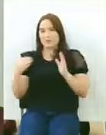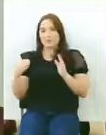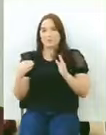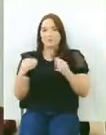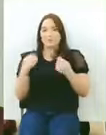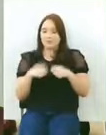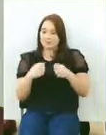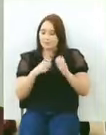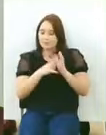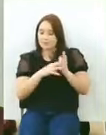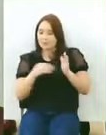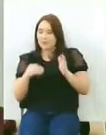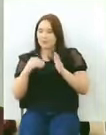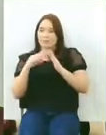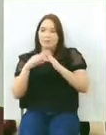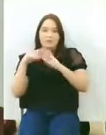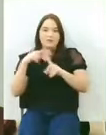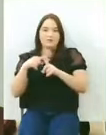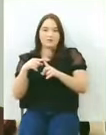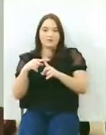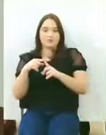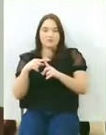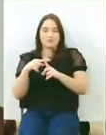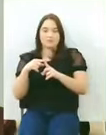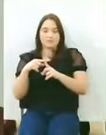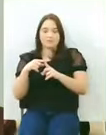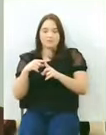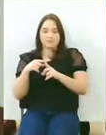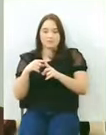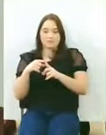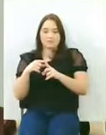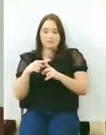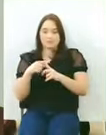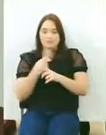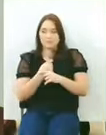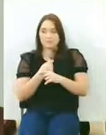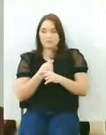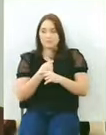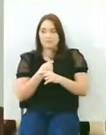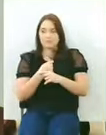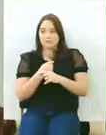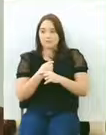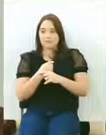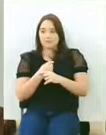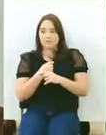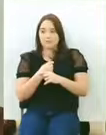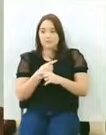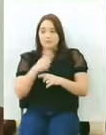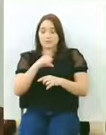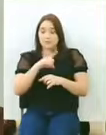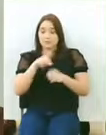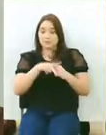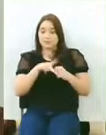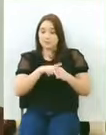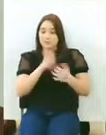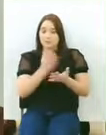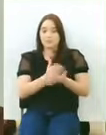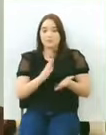modelos para os demais imitarem. Então Pedro